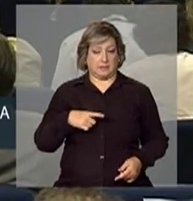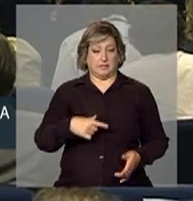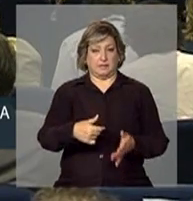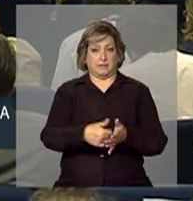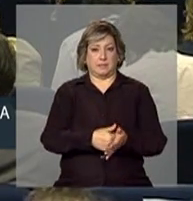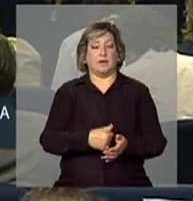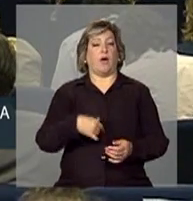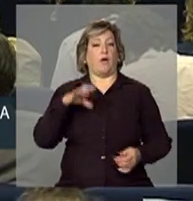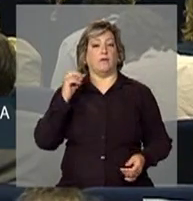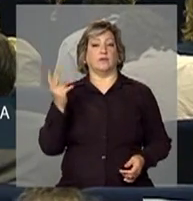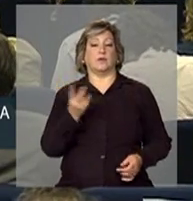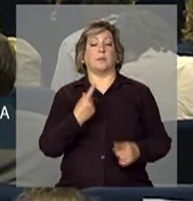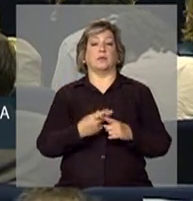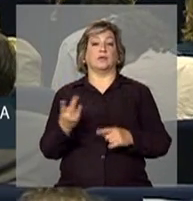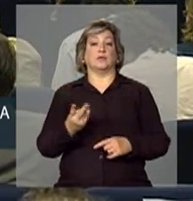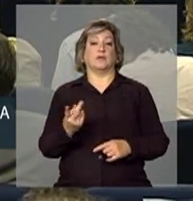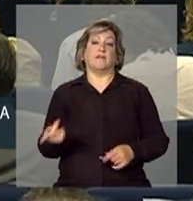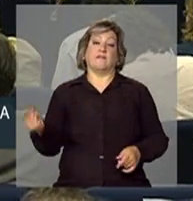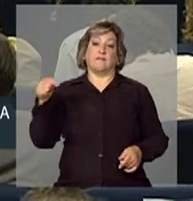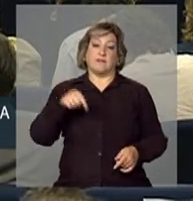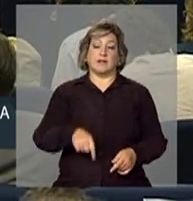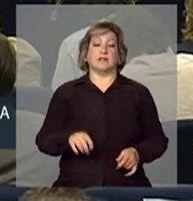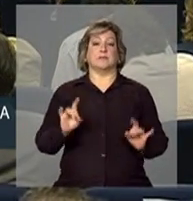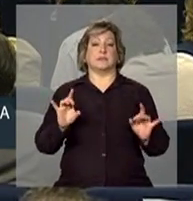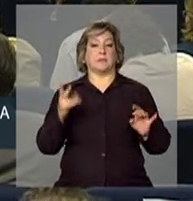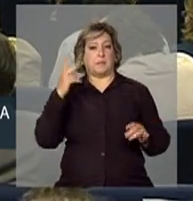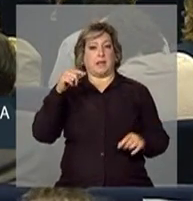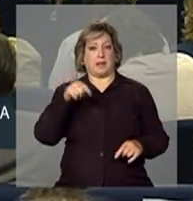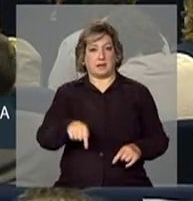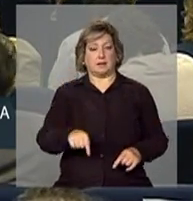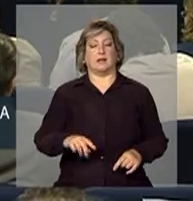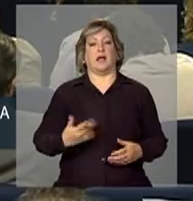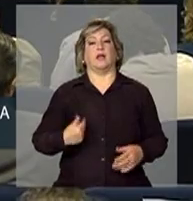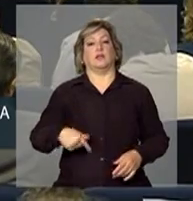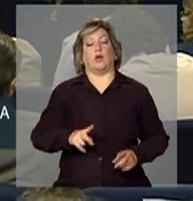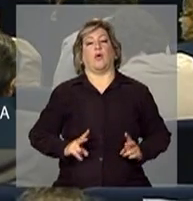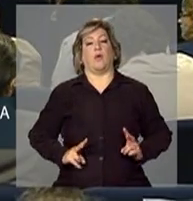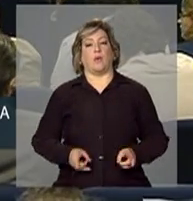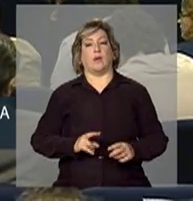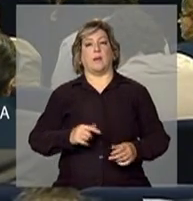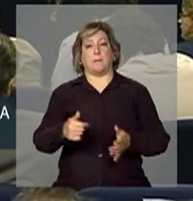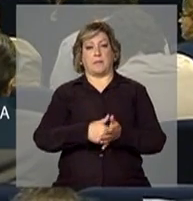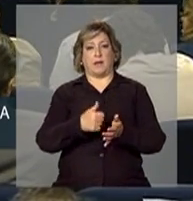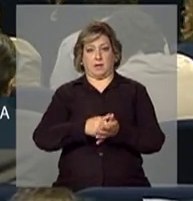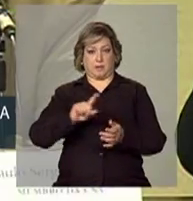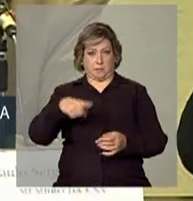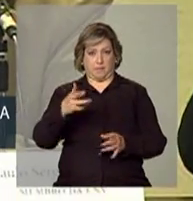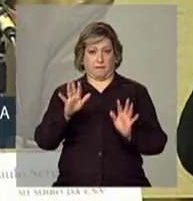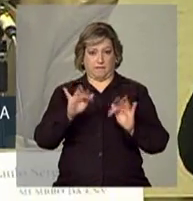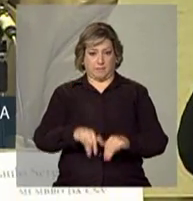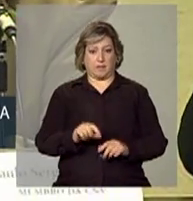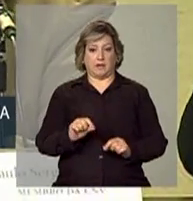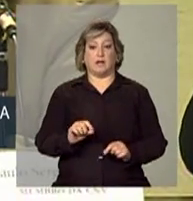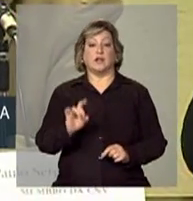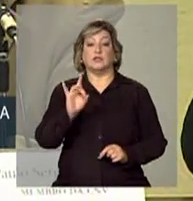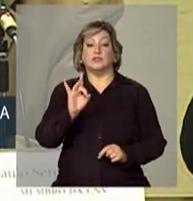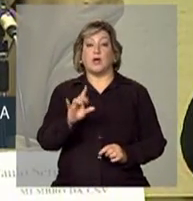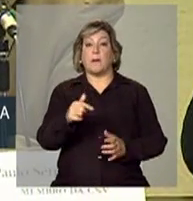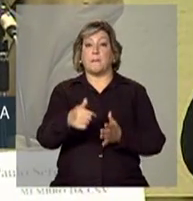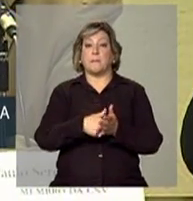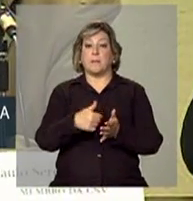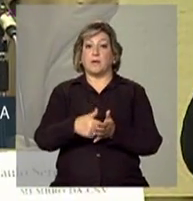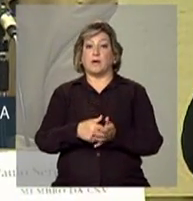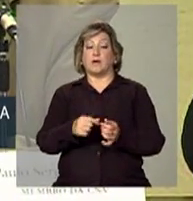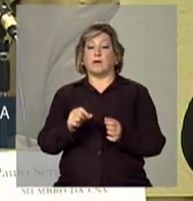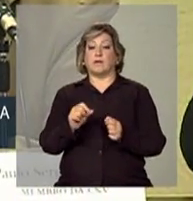e o Américo, que eles vieram especialmente para isso, e nós concluímos continuamos com as perguntas restantes. Com as perguntas, só as perguntas que foram